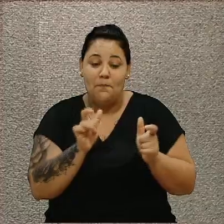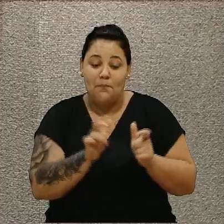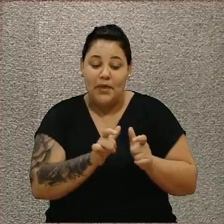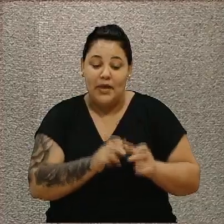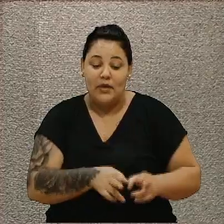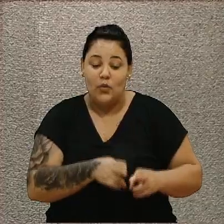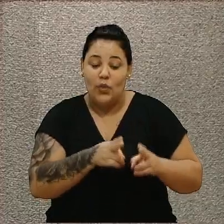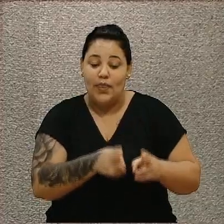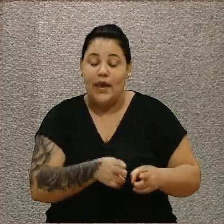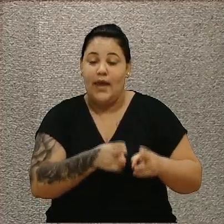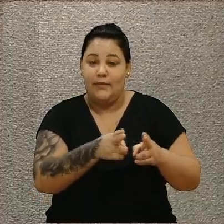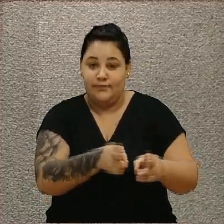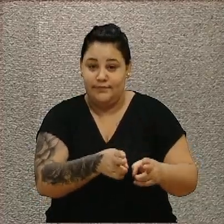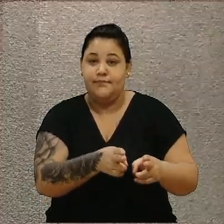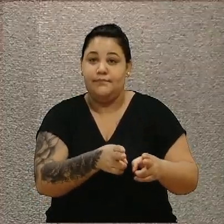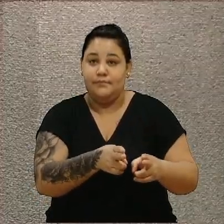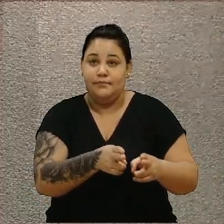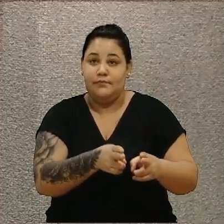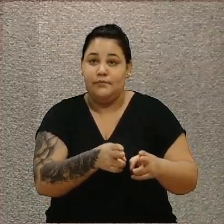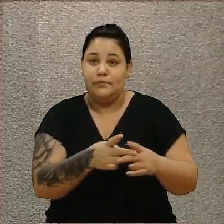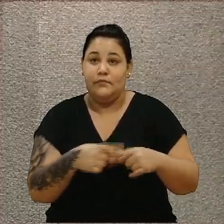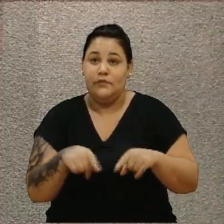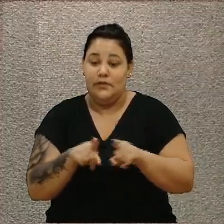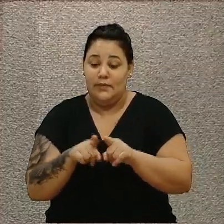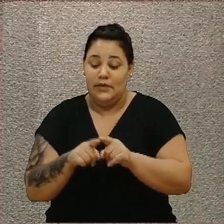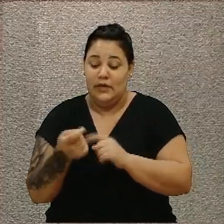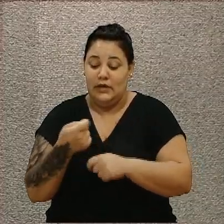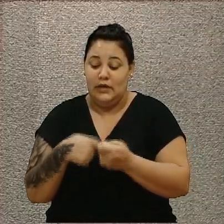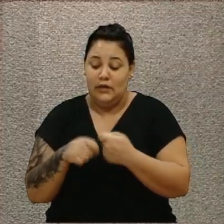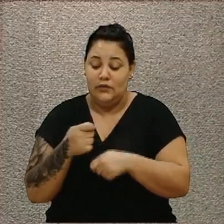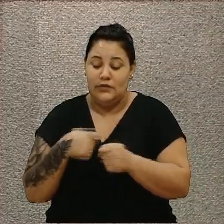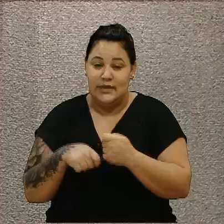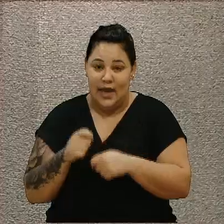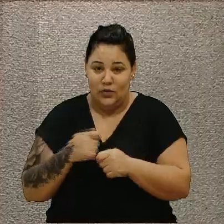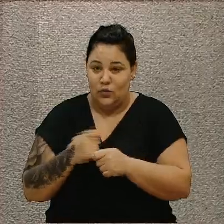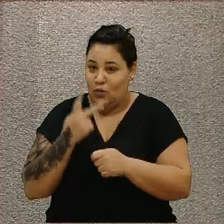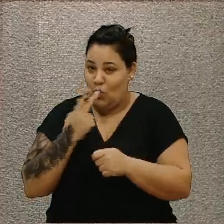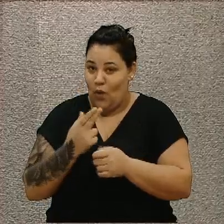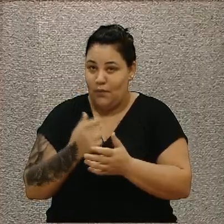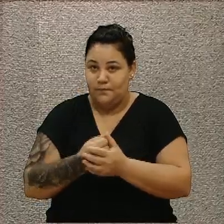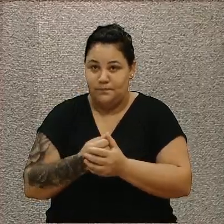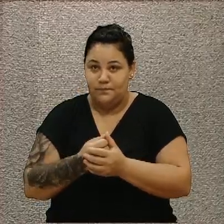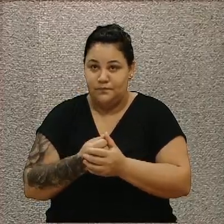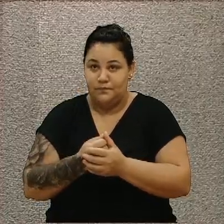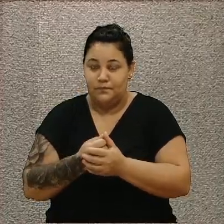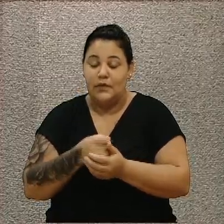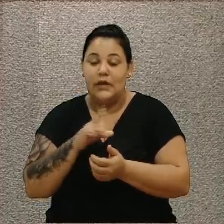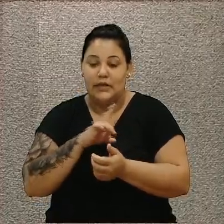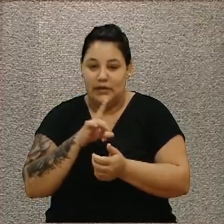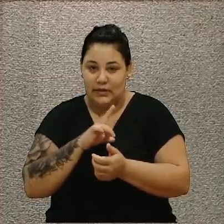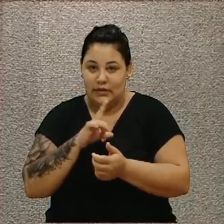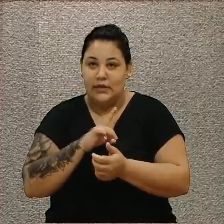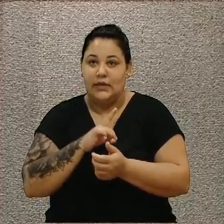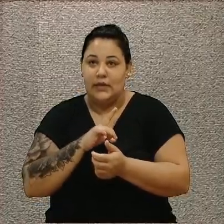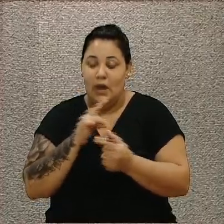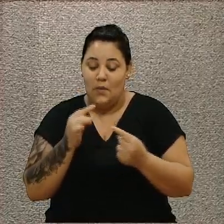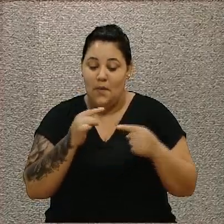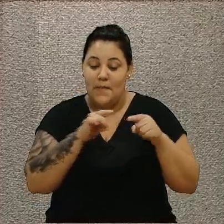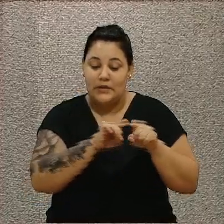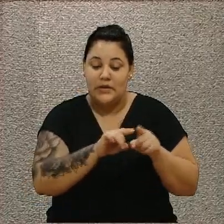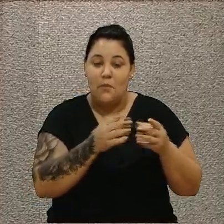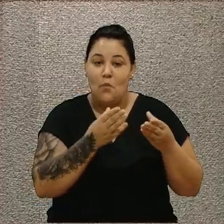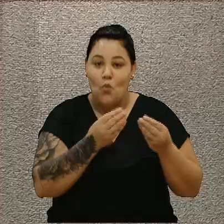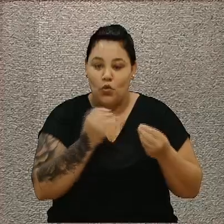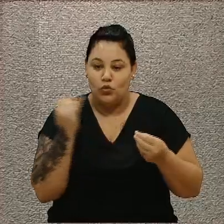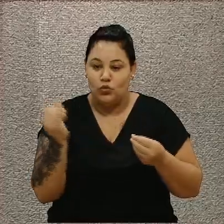vai funcionar lá, e que está sendo negociado nesse mesmo pacote. Tem uma parceria muito importante com uma transportadora,